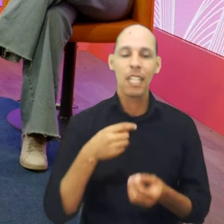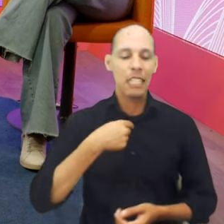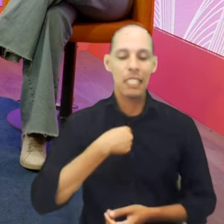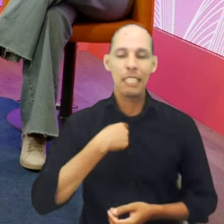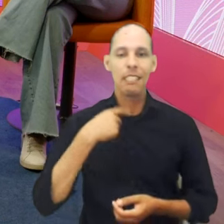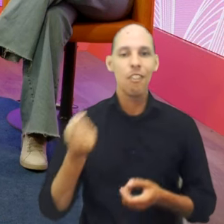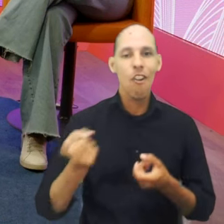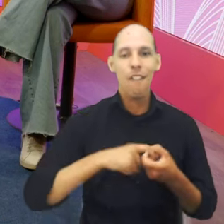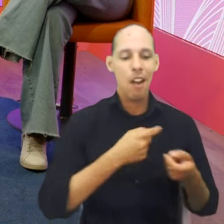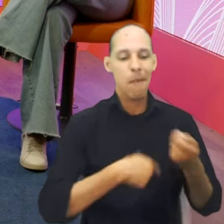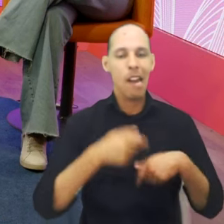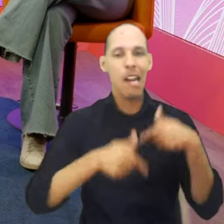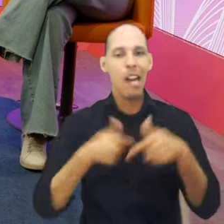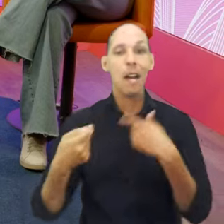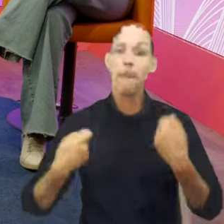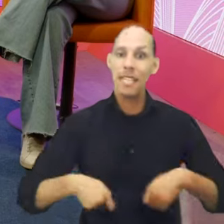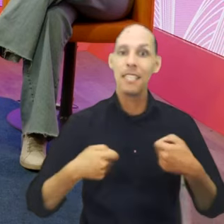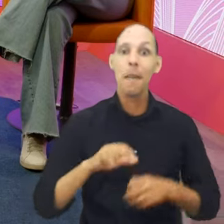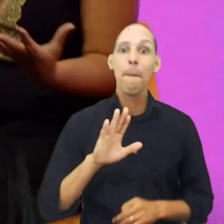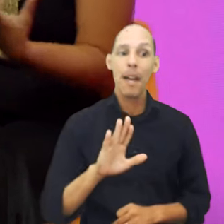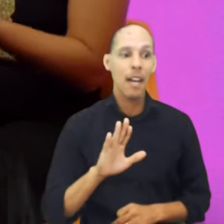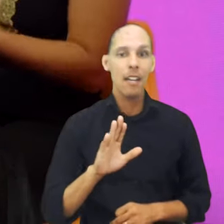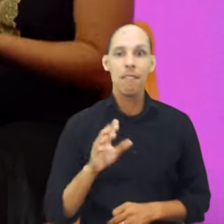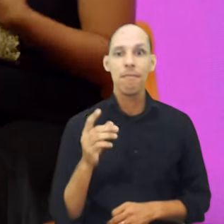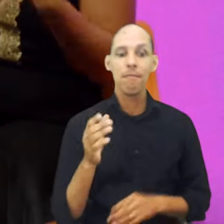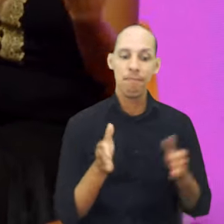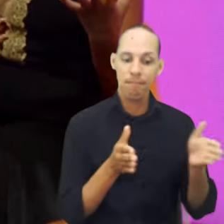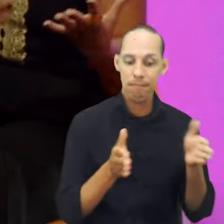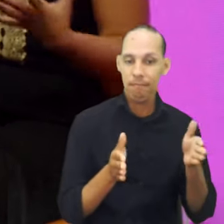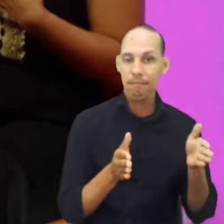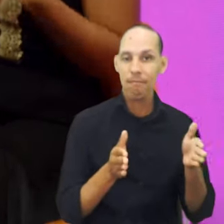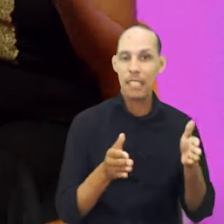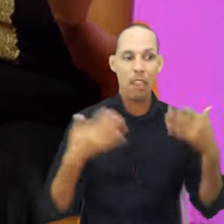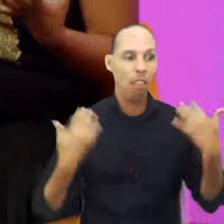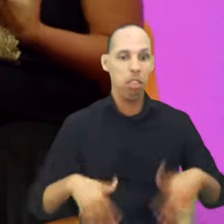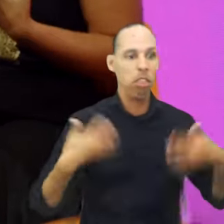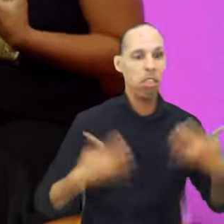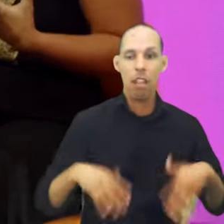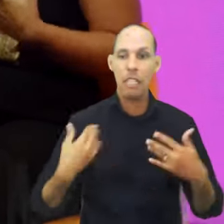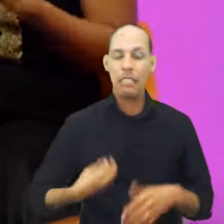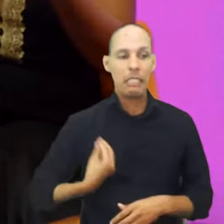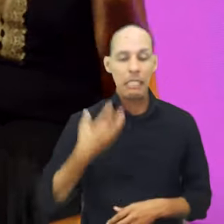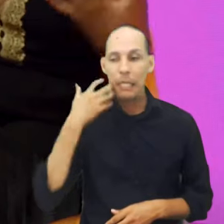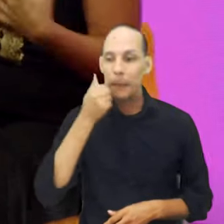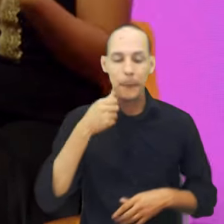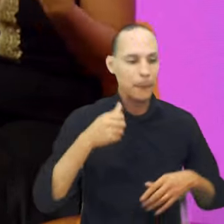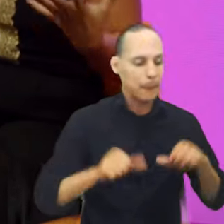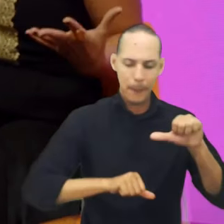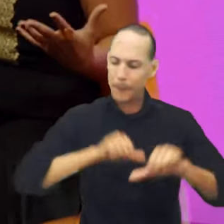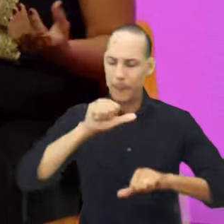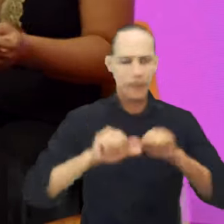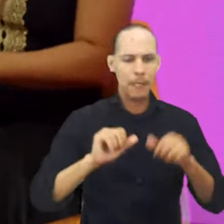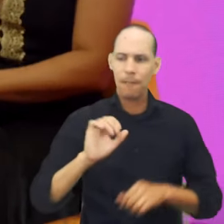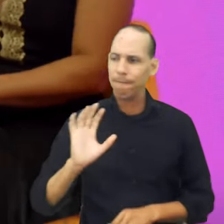precisava voltar para o mercado de trabalho. Mas, num primeiro momento, pela necessidade, pelo aquele desespero da sobrevivência e de se virar, de dar conta